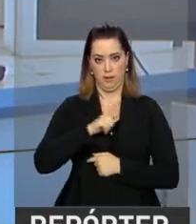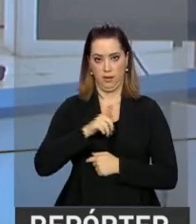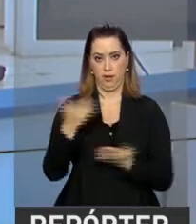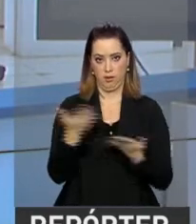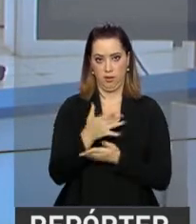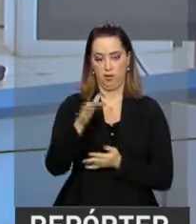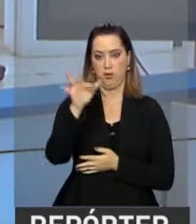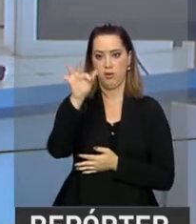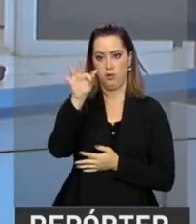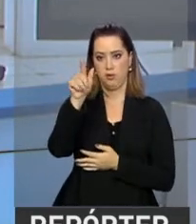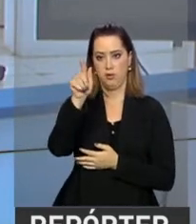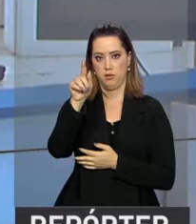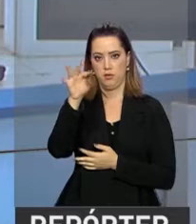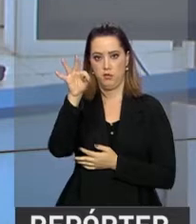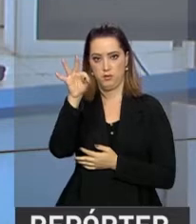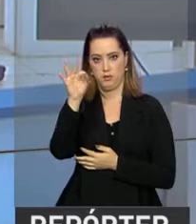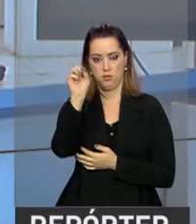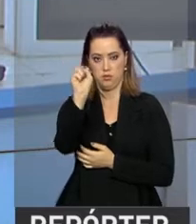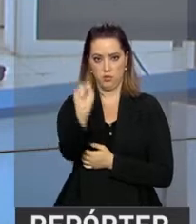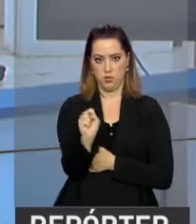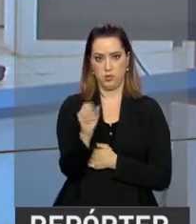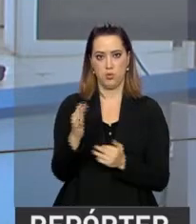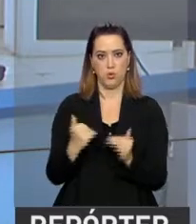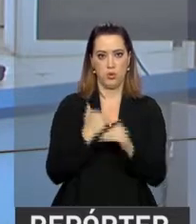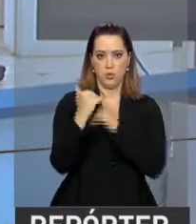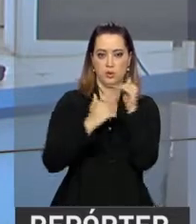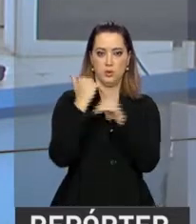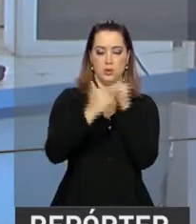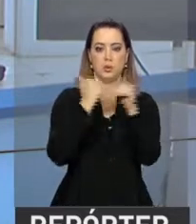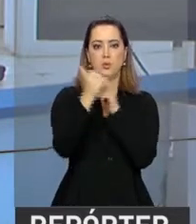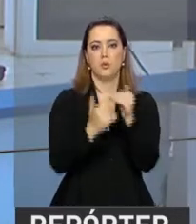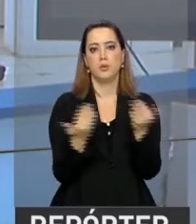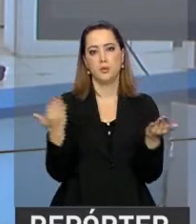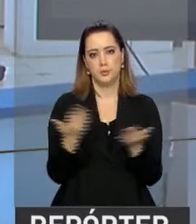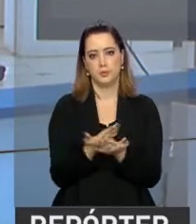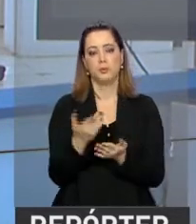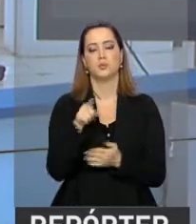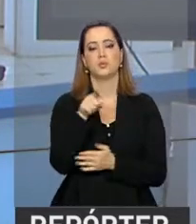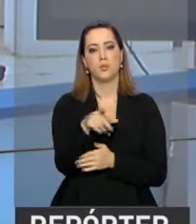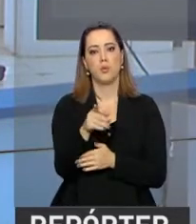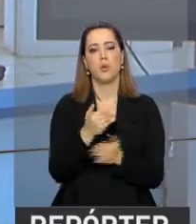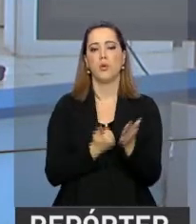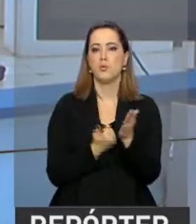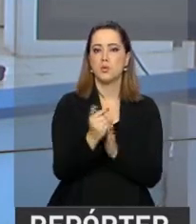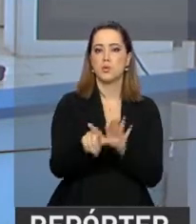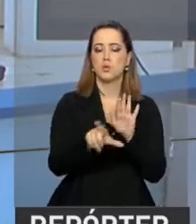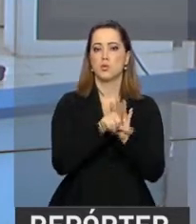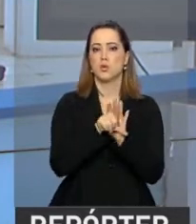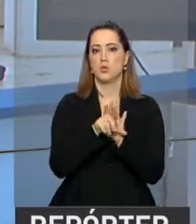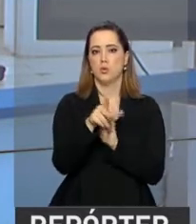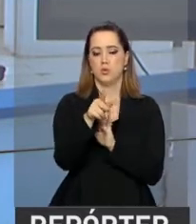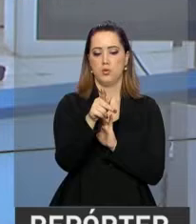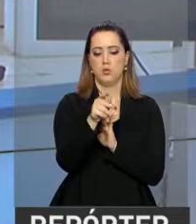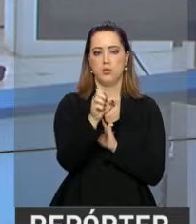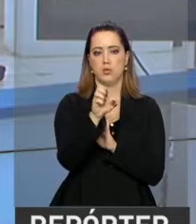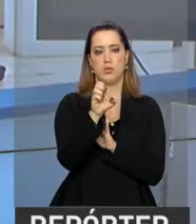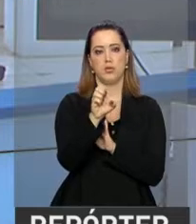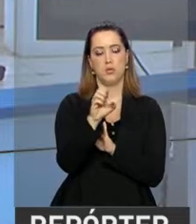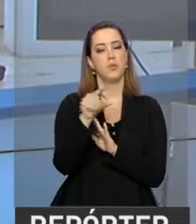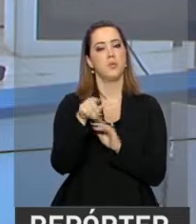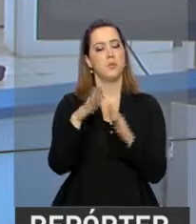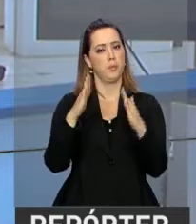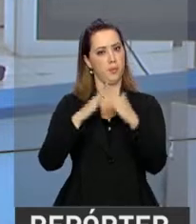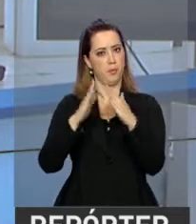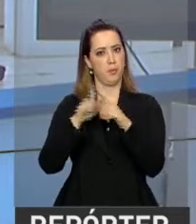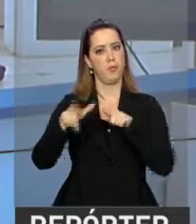de 7 vezes em um ano, desde a regulamentação da lei que ficou conhecida como PEC das Domésticas. A nova lei tornou